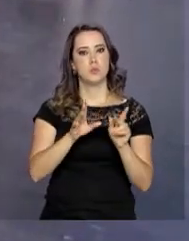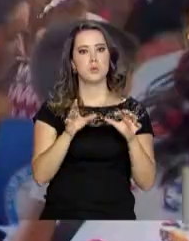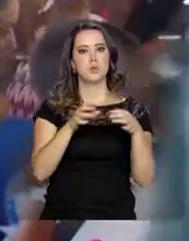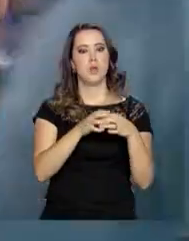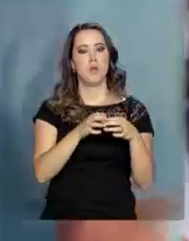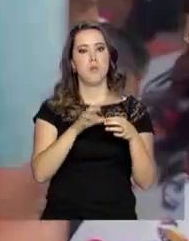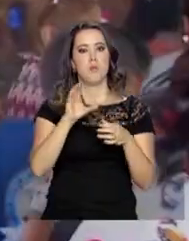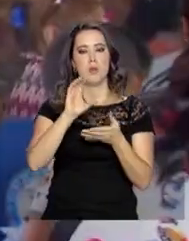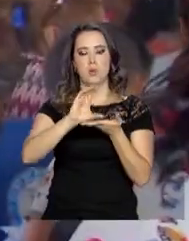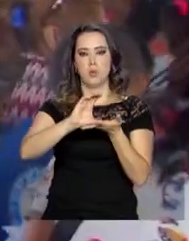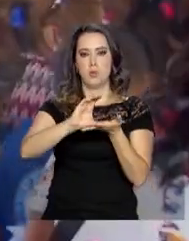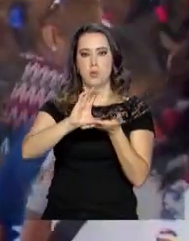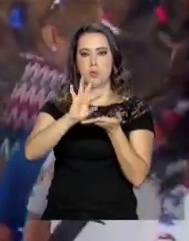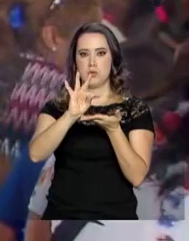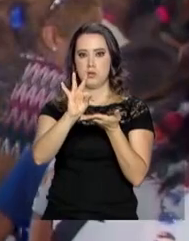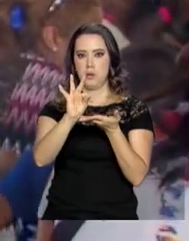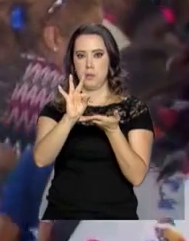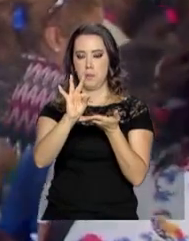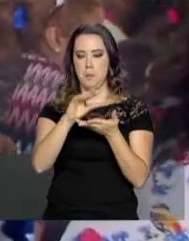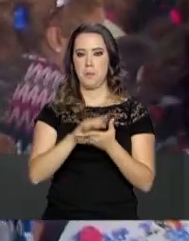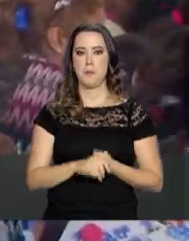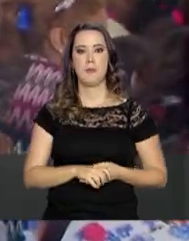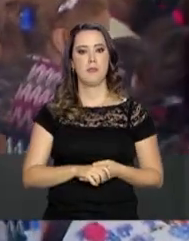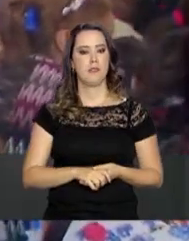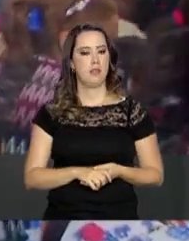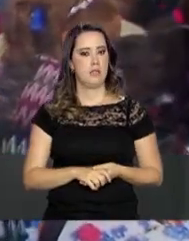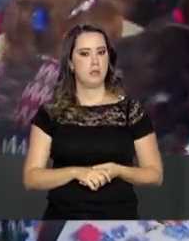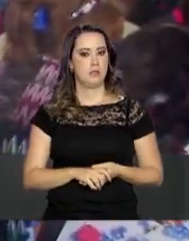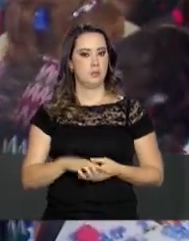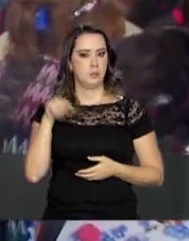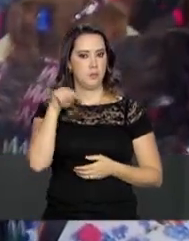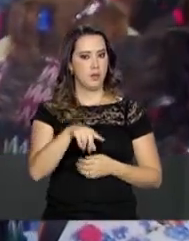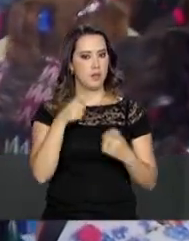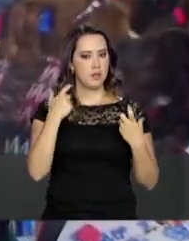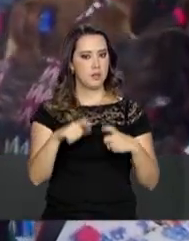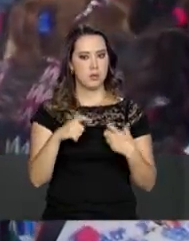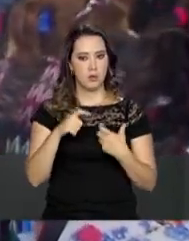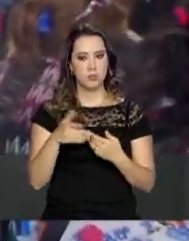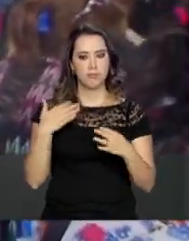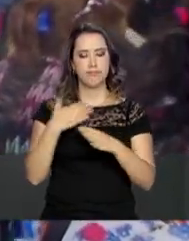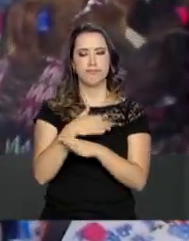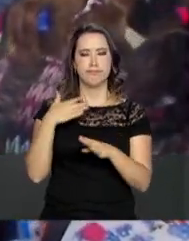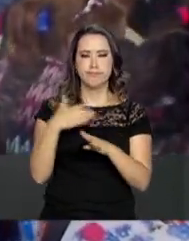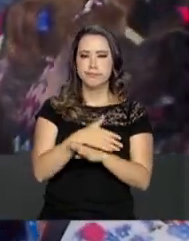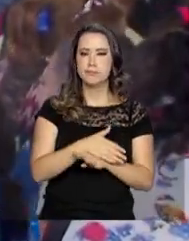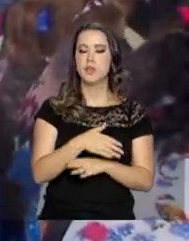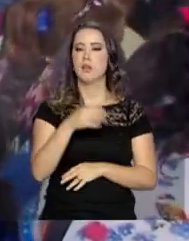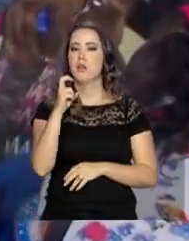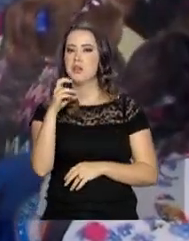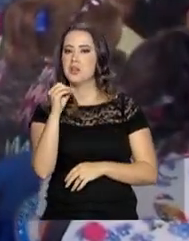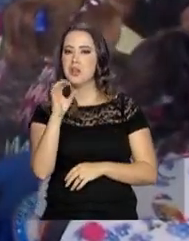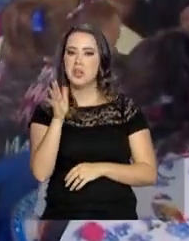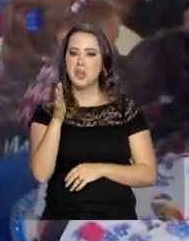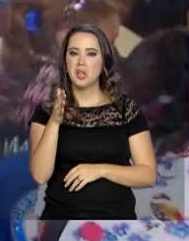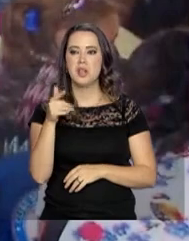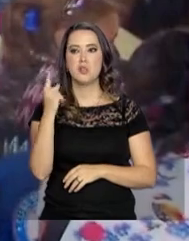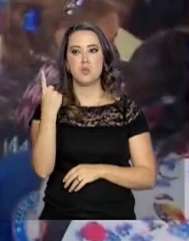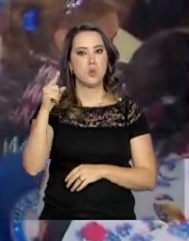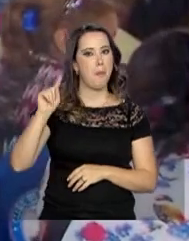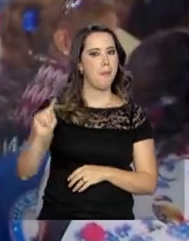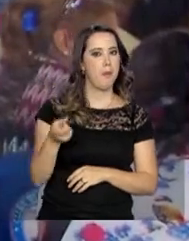Tutelar. É por este posto da Polícia Federal que passam, em média, por dia, entre 500 e 1.000